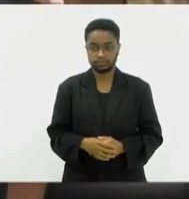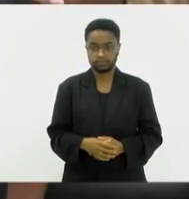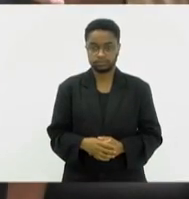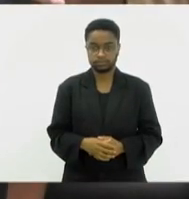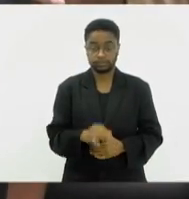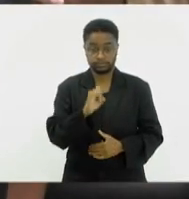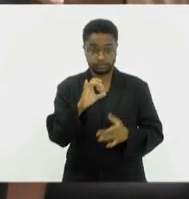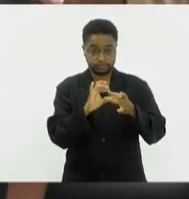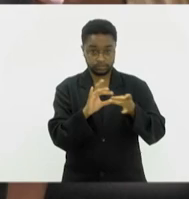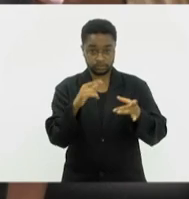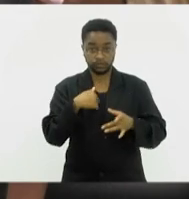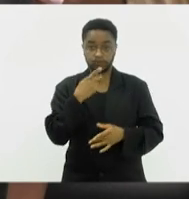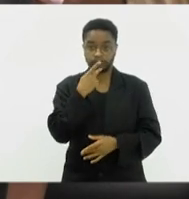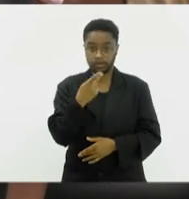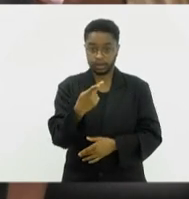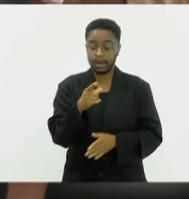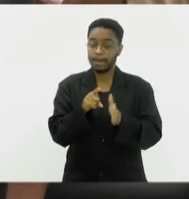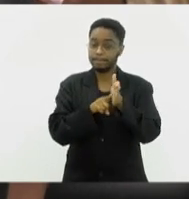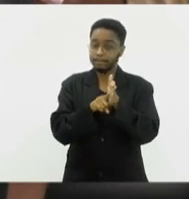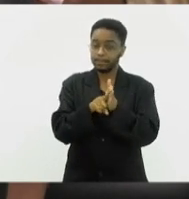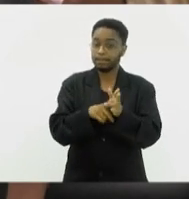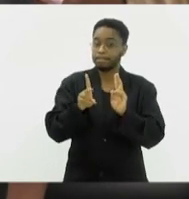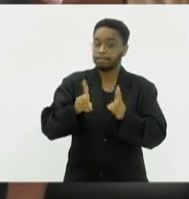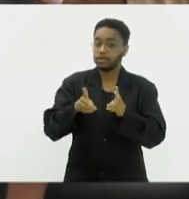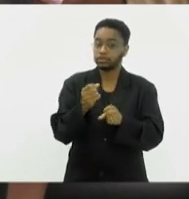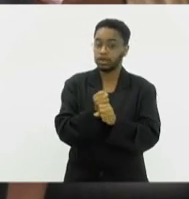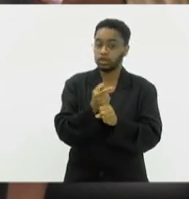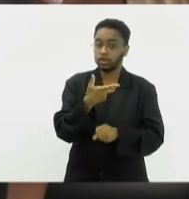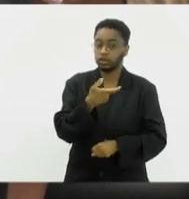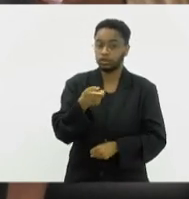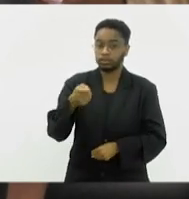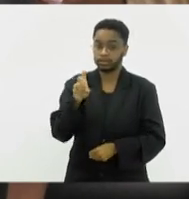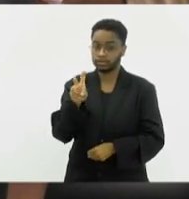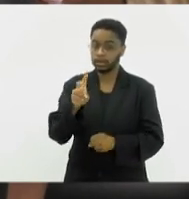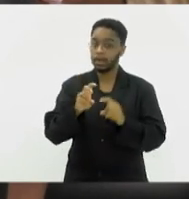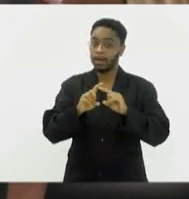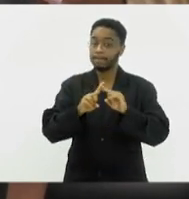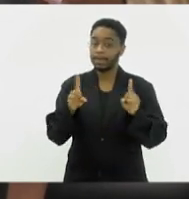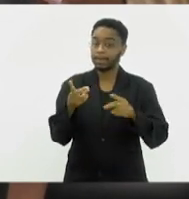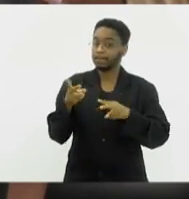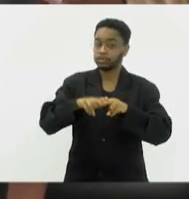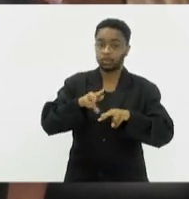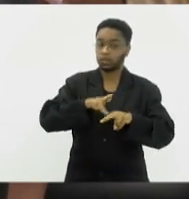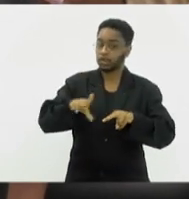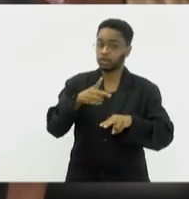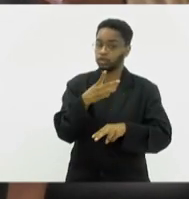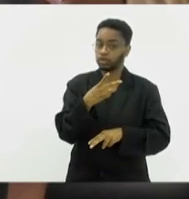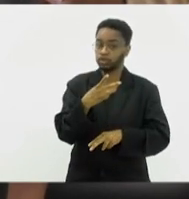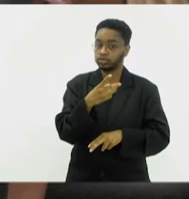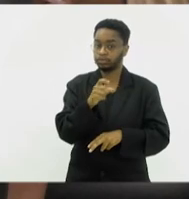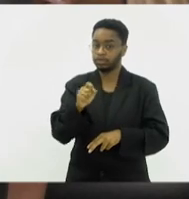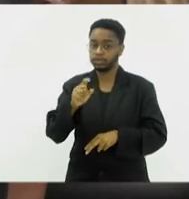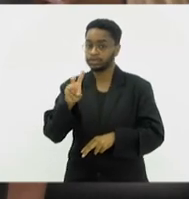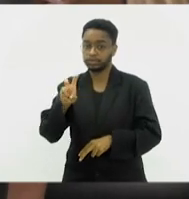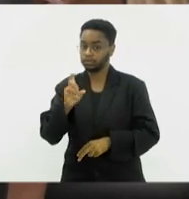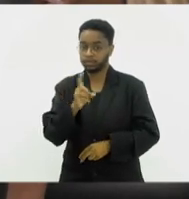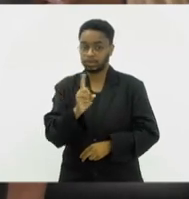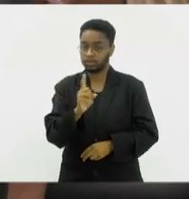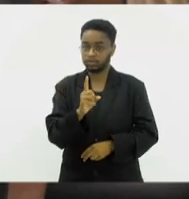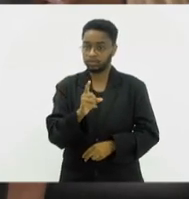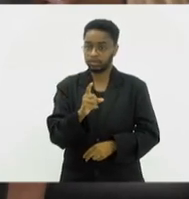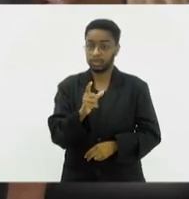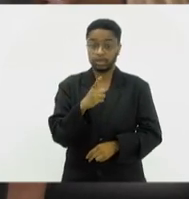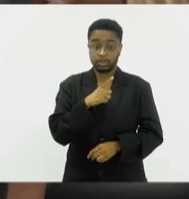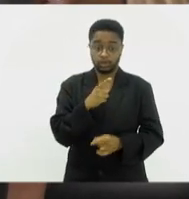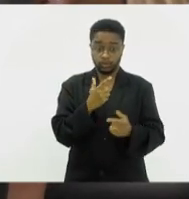Pois não. O inquérito ele é do mesmo ano de 2005, mas a minha prisão não foi em 2005. Então, mas o senhor praticou os dois delitos no mesmo ano? Eu não